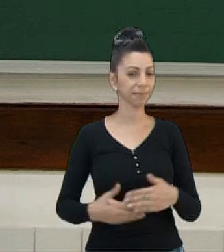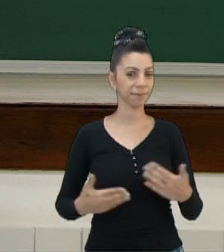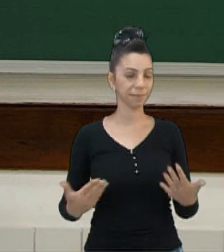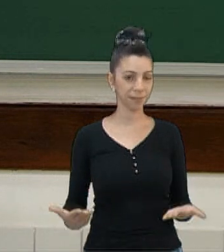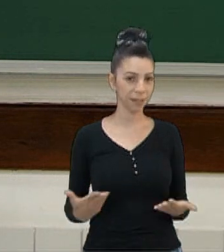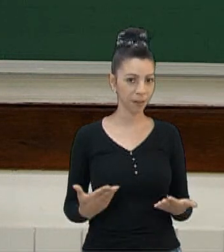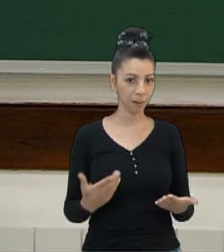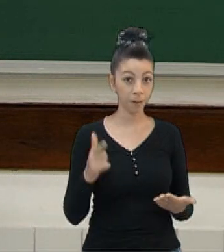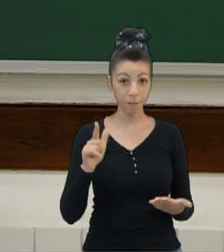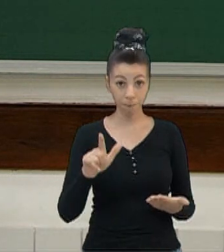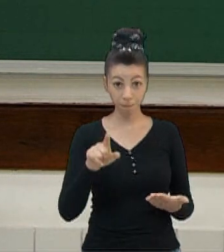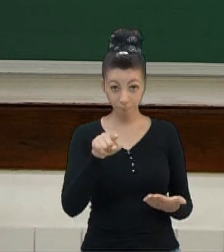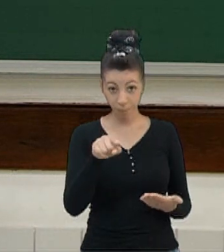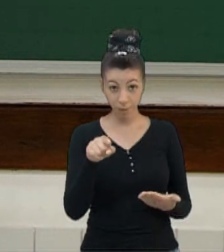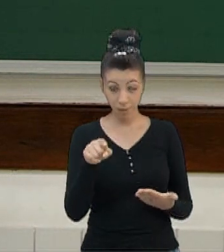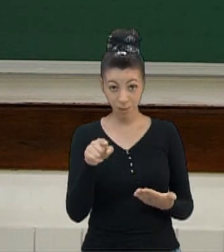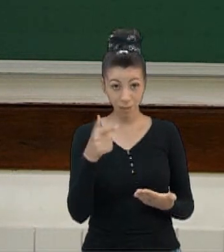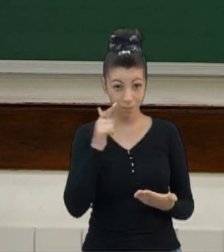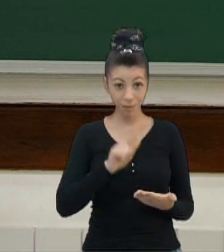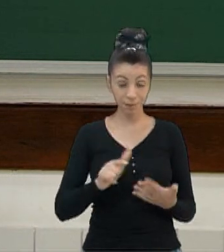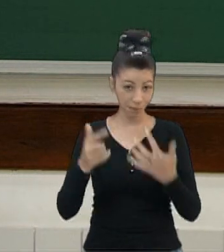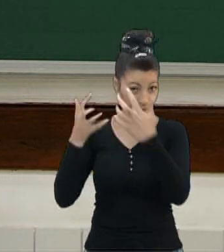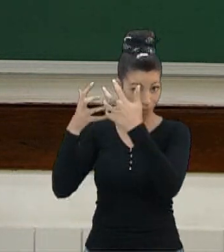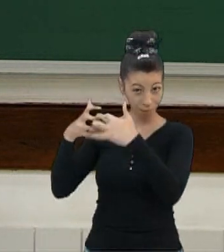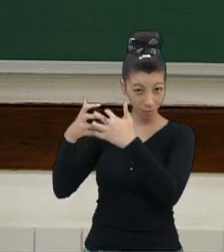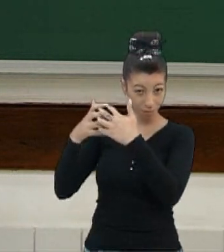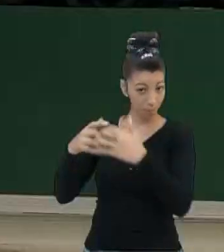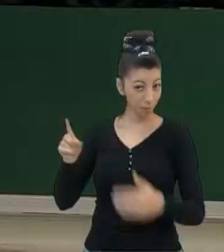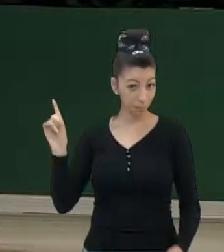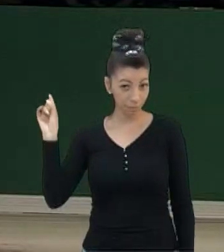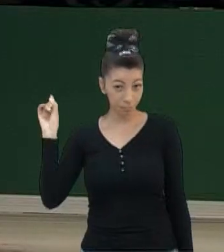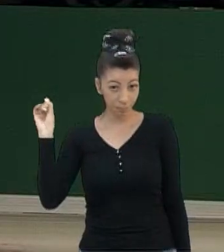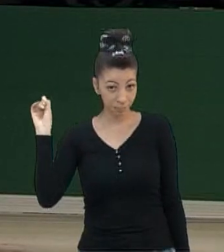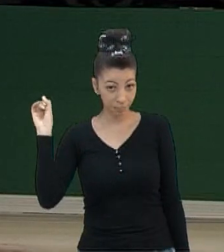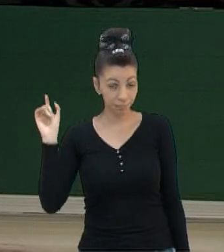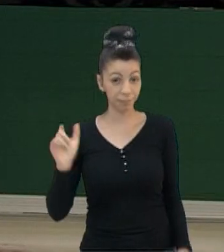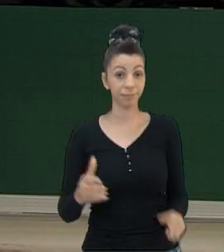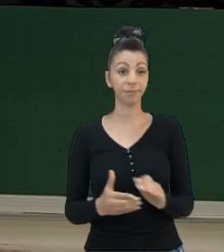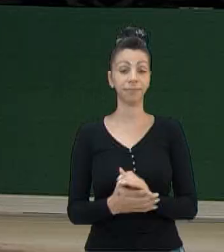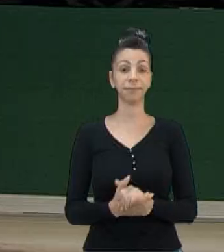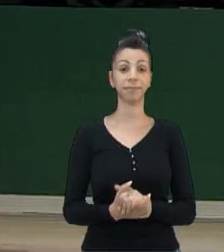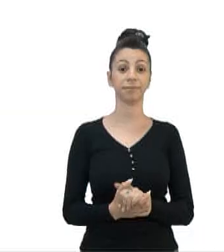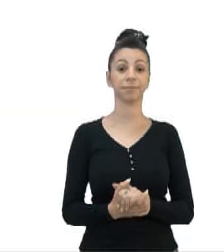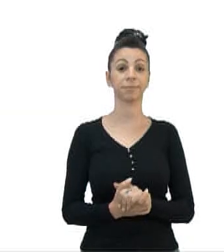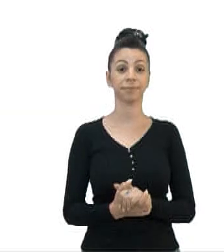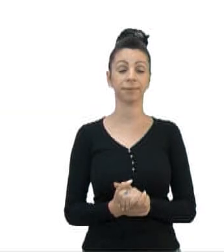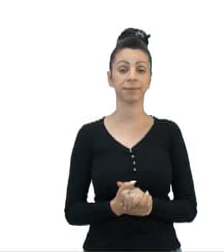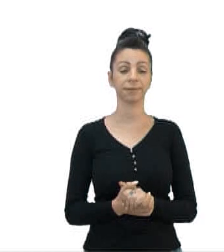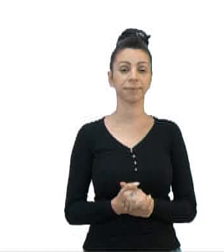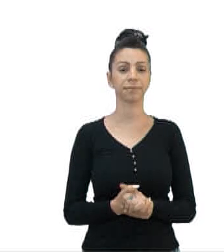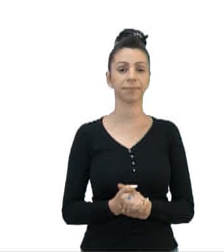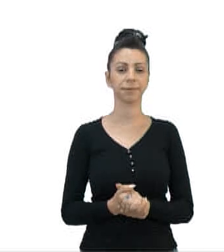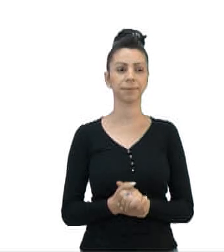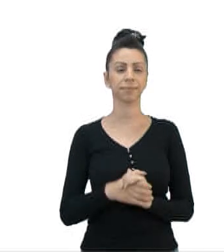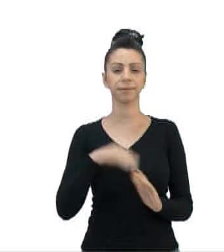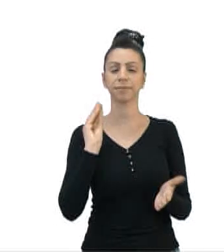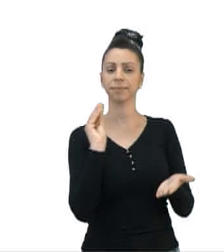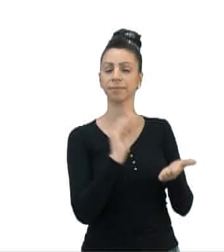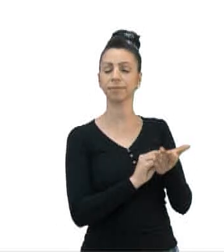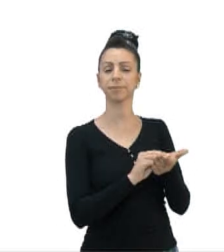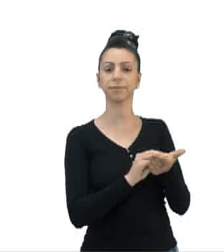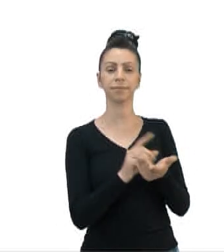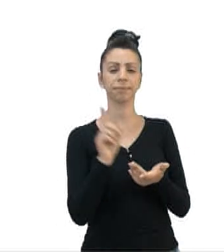Então, você conseguiu refletir sobre? Vamos ver o que a professora colocou aqui para vocês. Eu coloquei assim, ó. As figuras